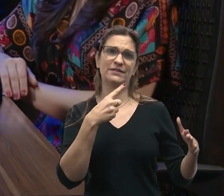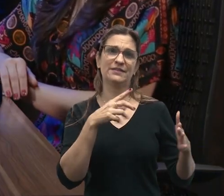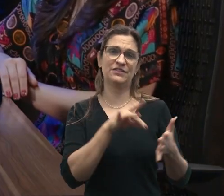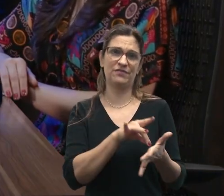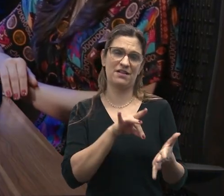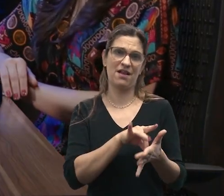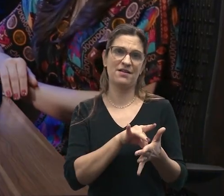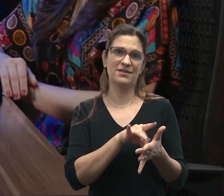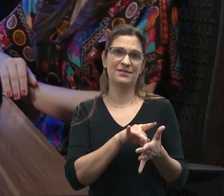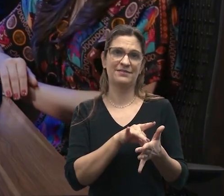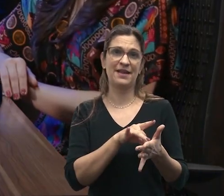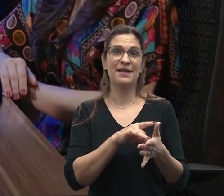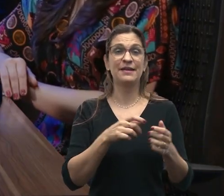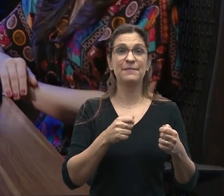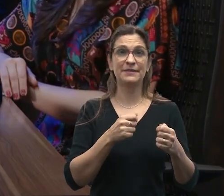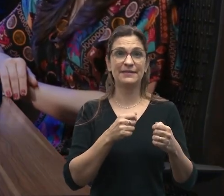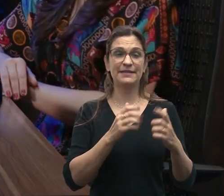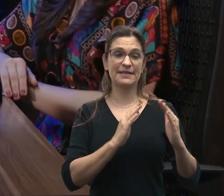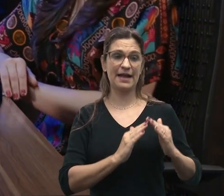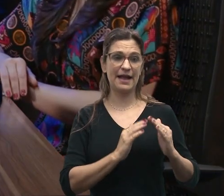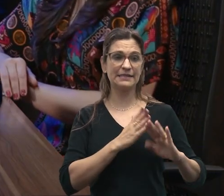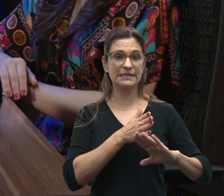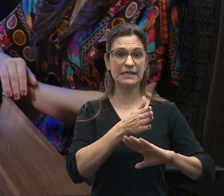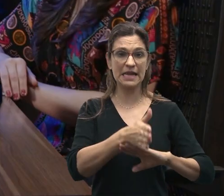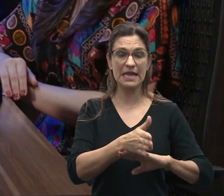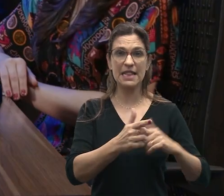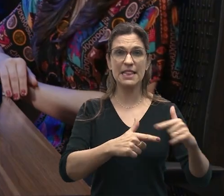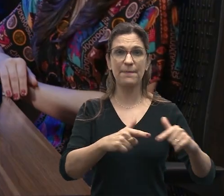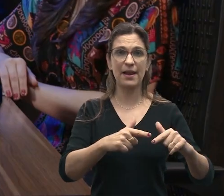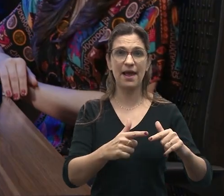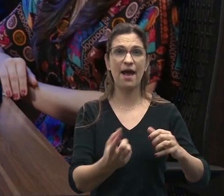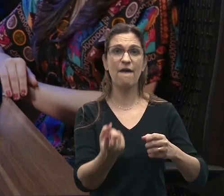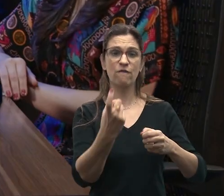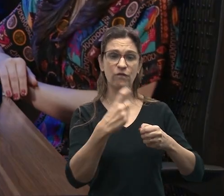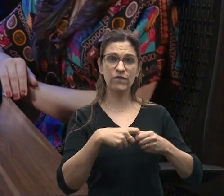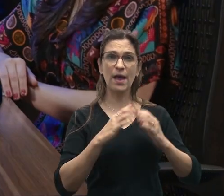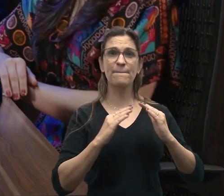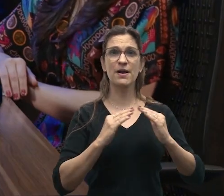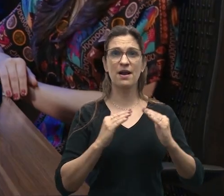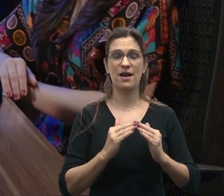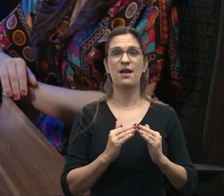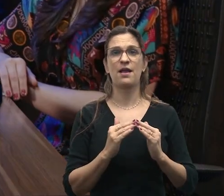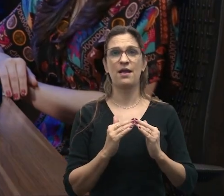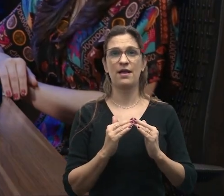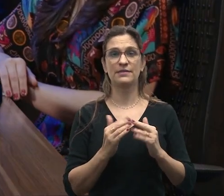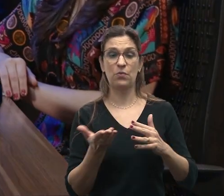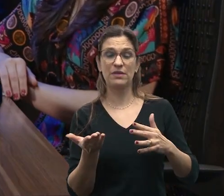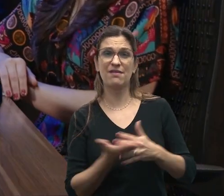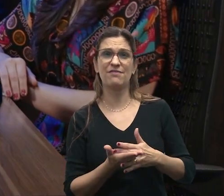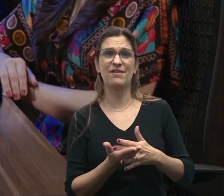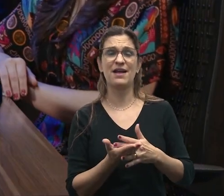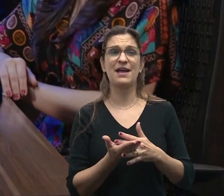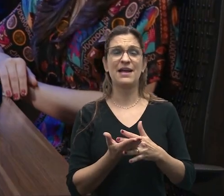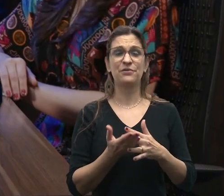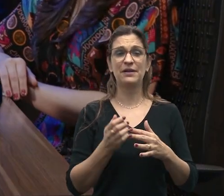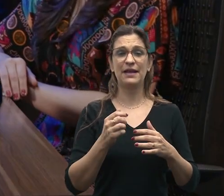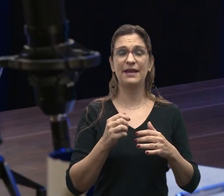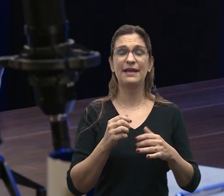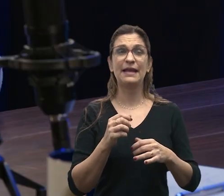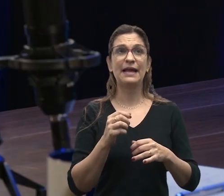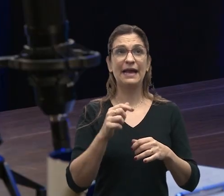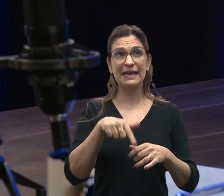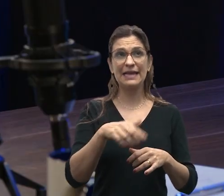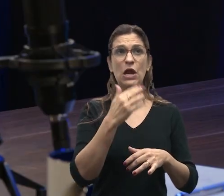do trabalho ou 1 hora depois. Tem que fazer o intervalo dentro do próprio local de trabalho, fica 2 horas lá, faz